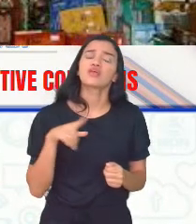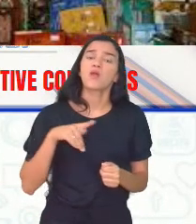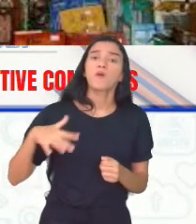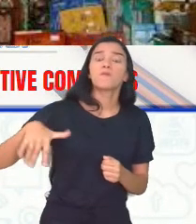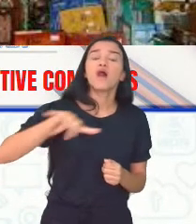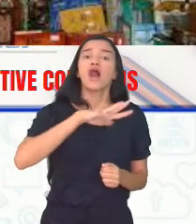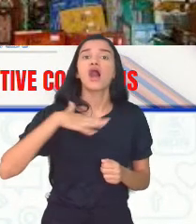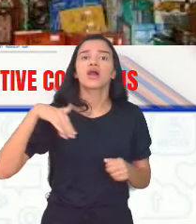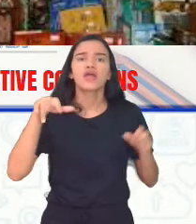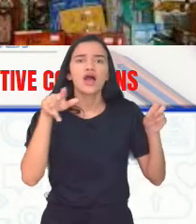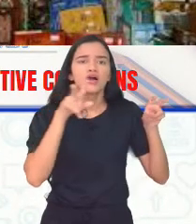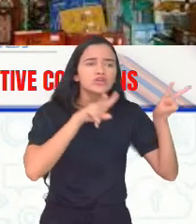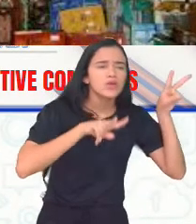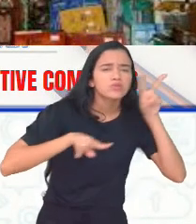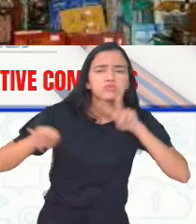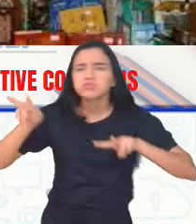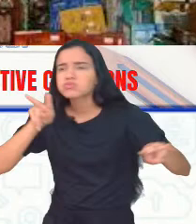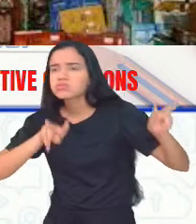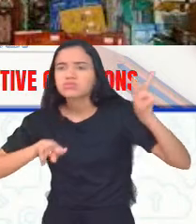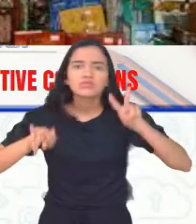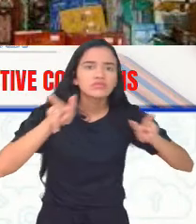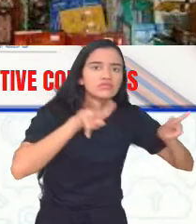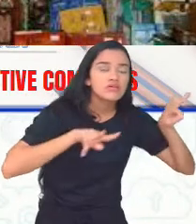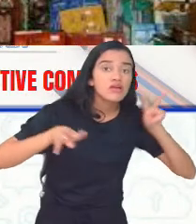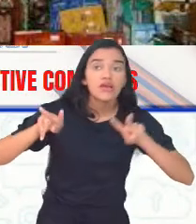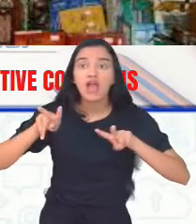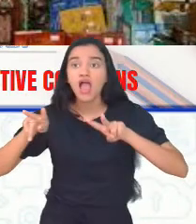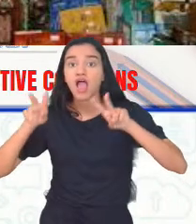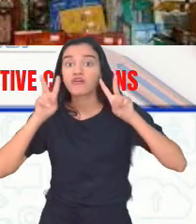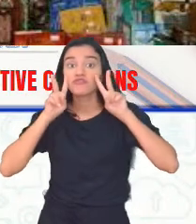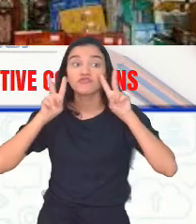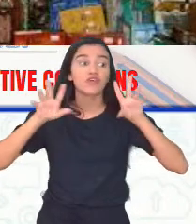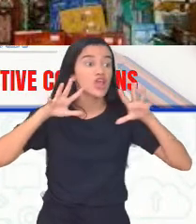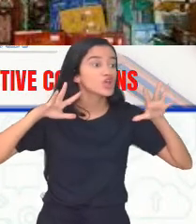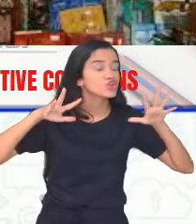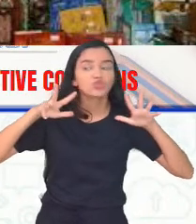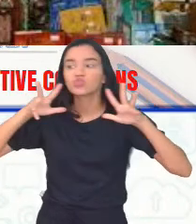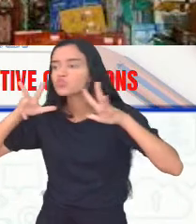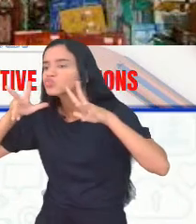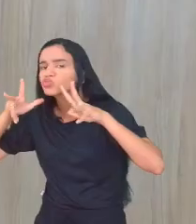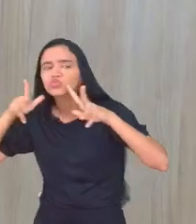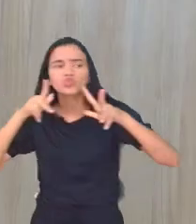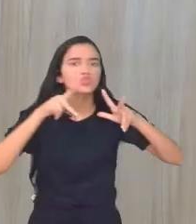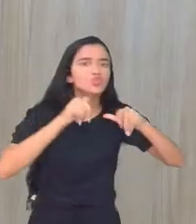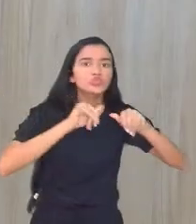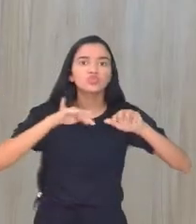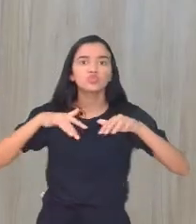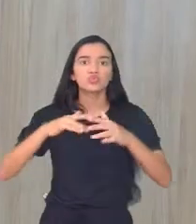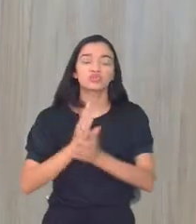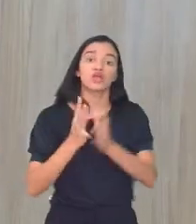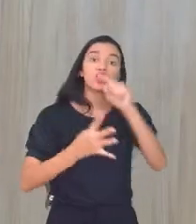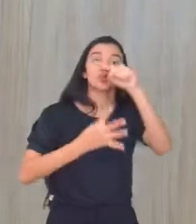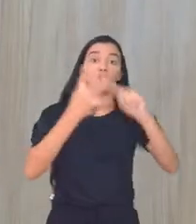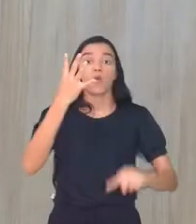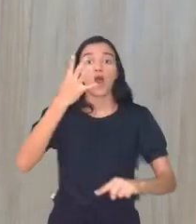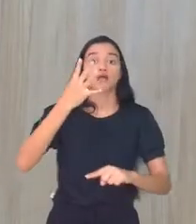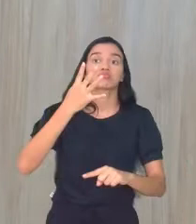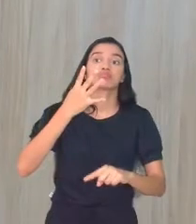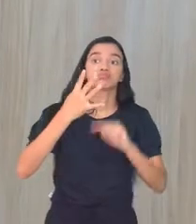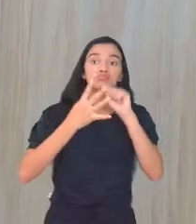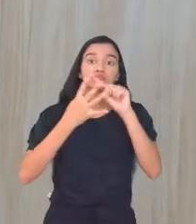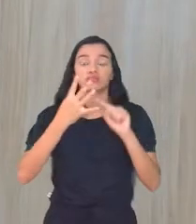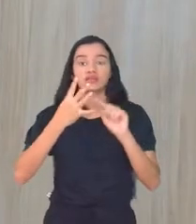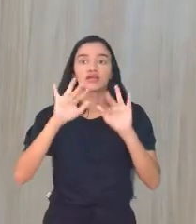de observação que quem estava nele conseguia ter visão ao mesmo tempo dos 4 pavilhões, dos 3